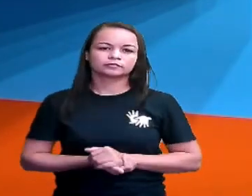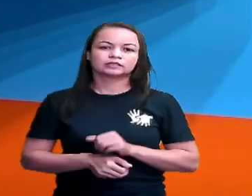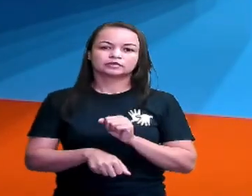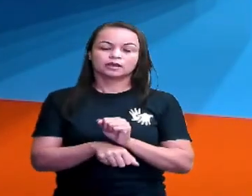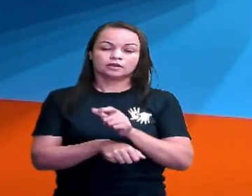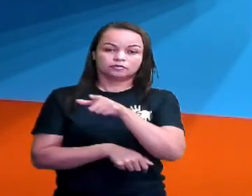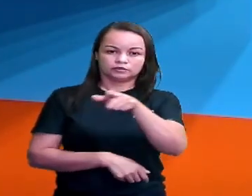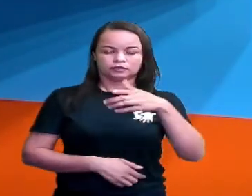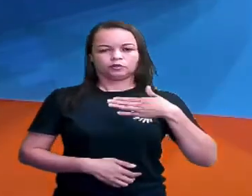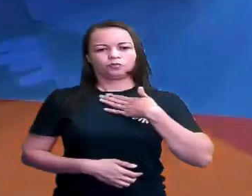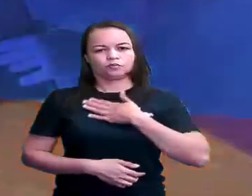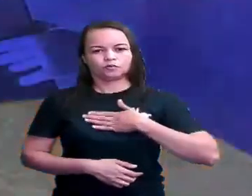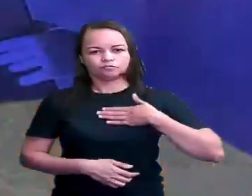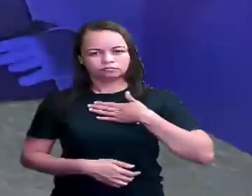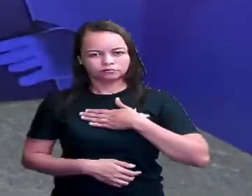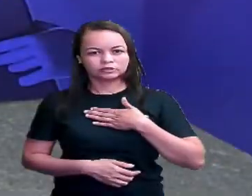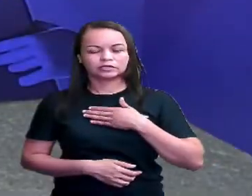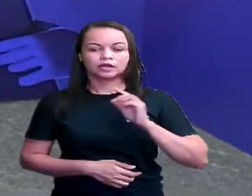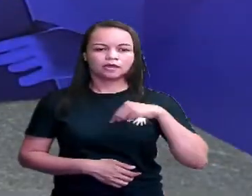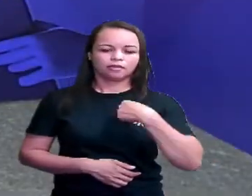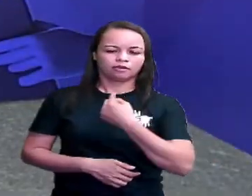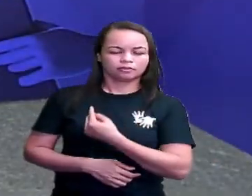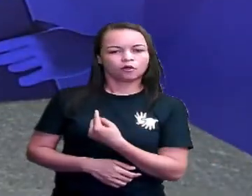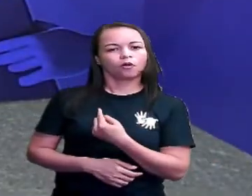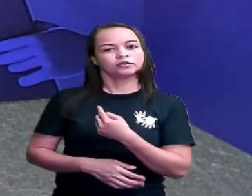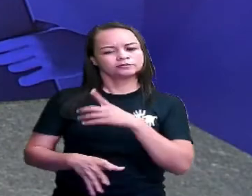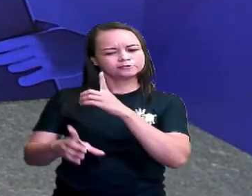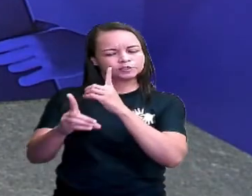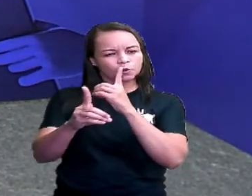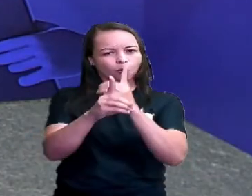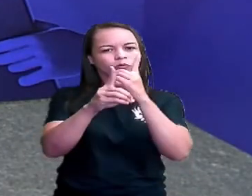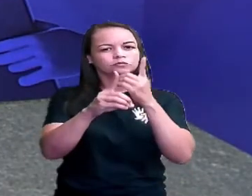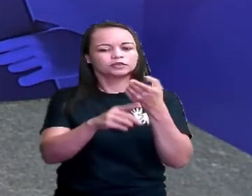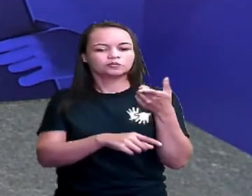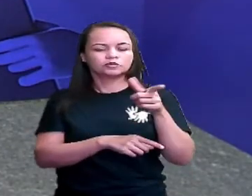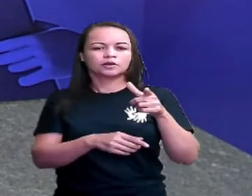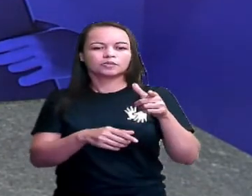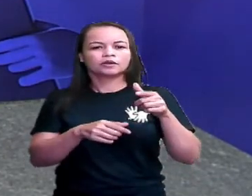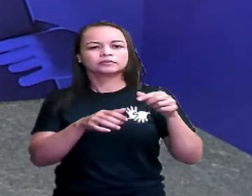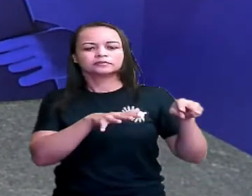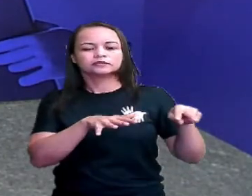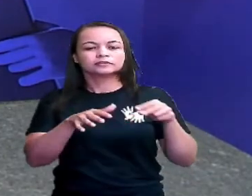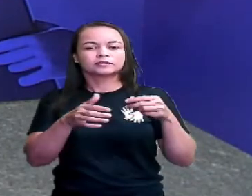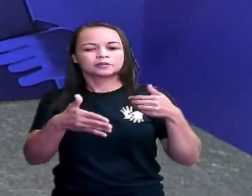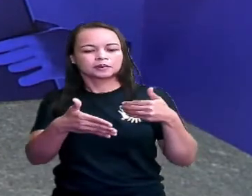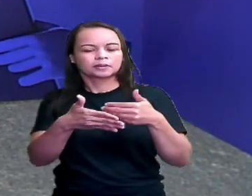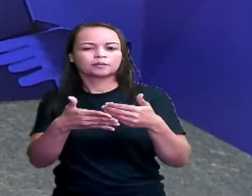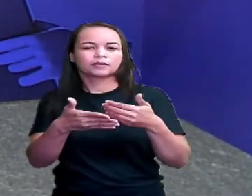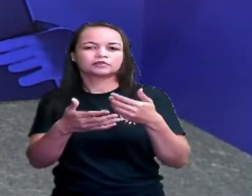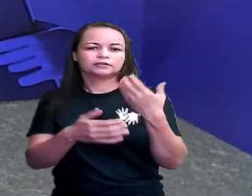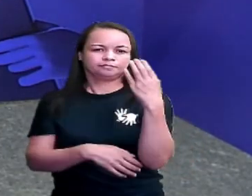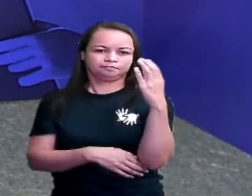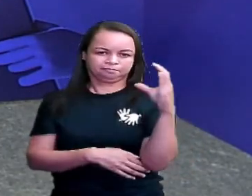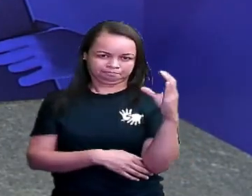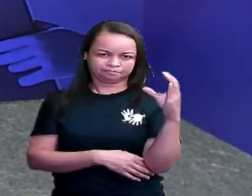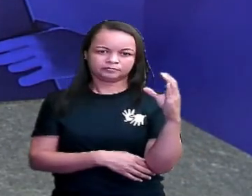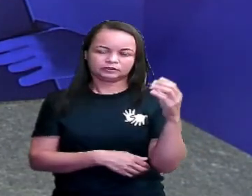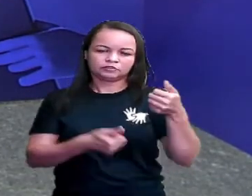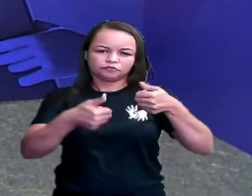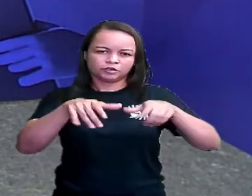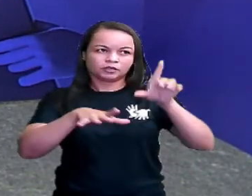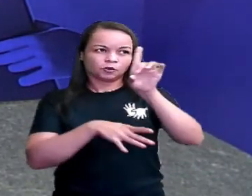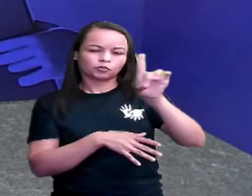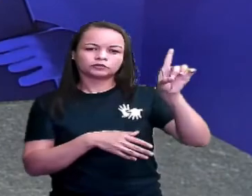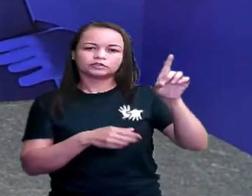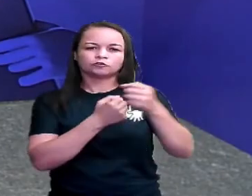tenham gostado dessa aula e nós nos encontramos na próxima aula de Ciências da Natureza. Fiquem com Deus, um